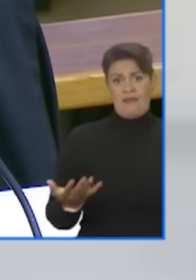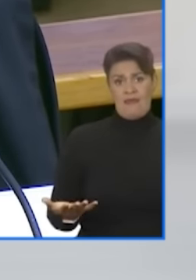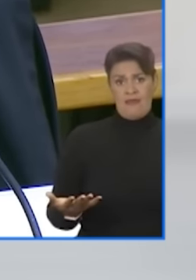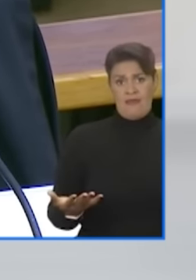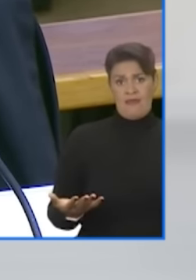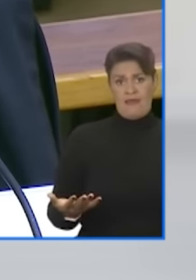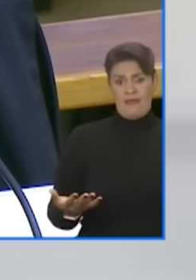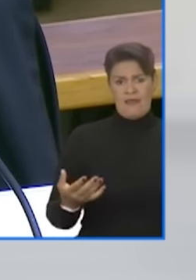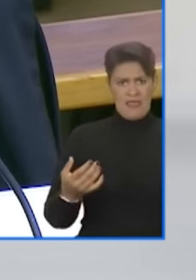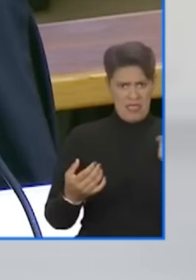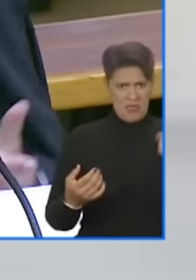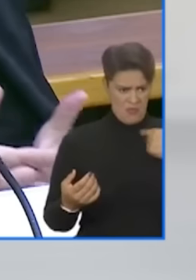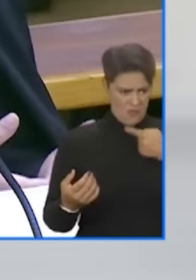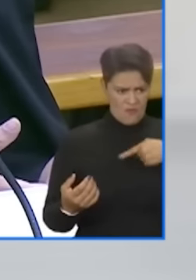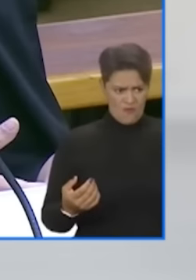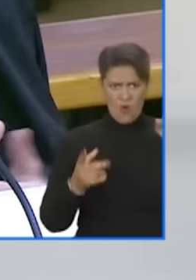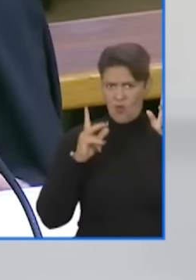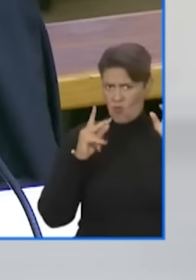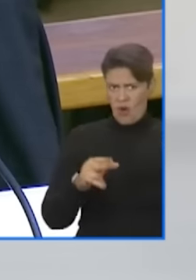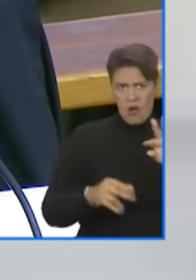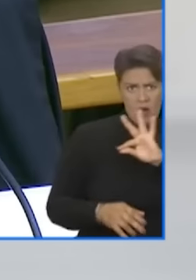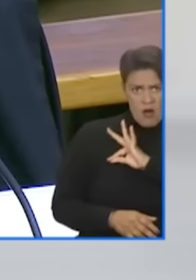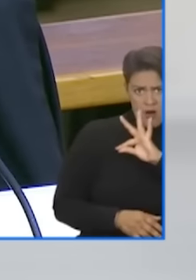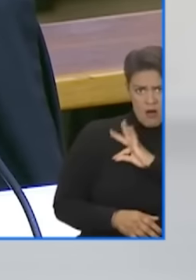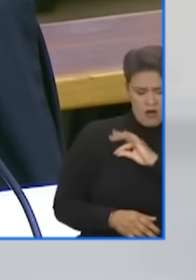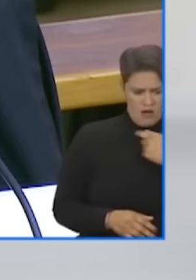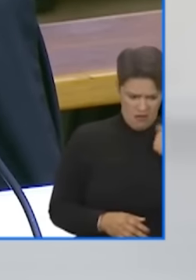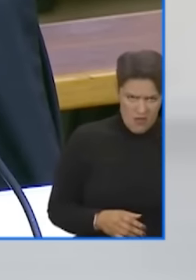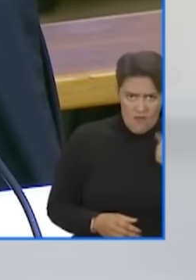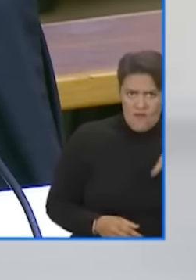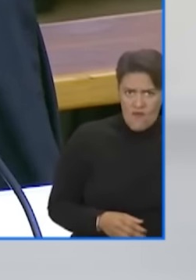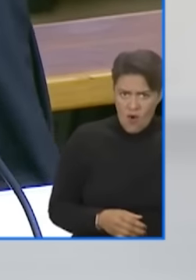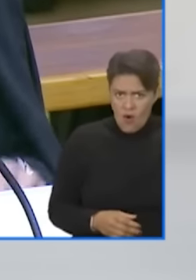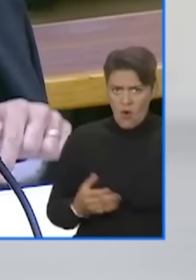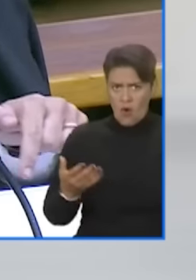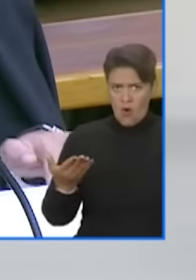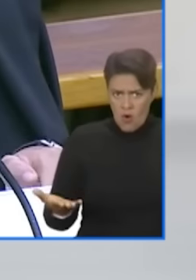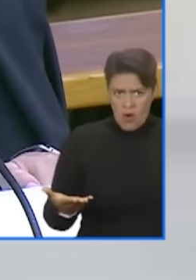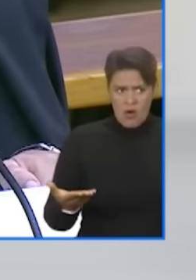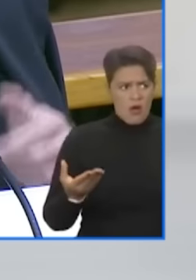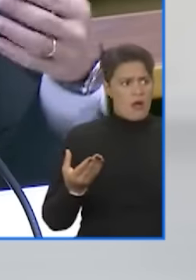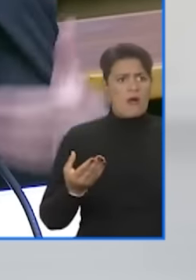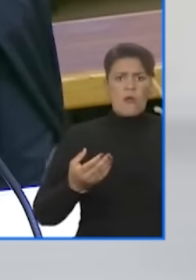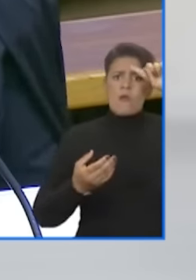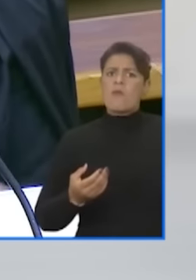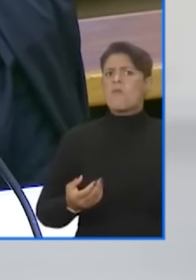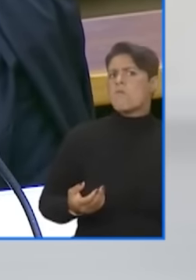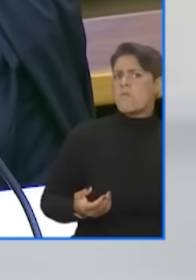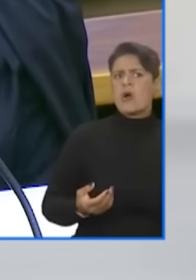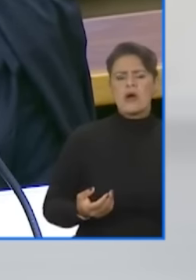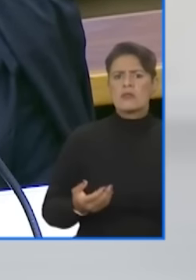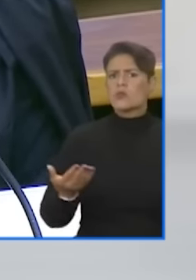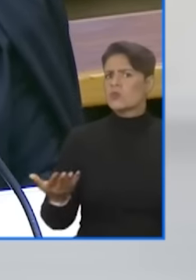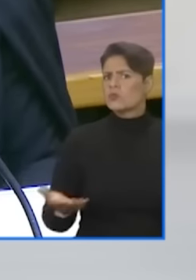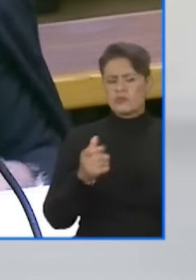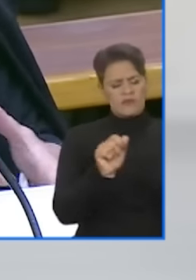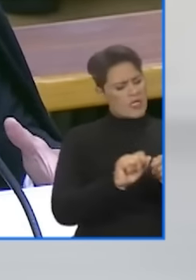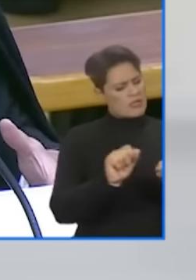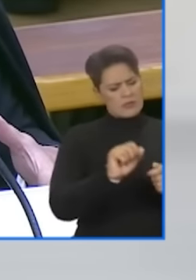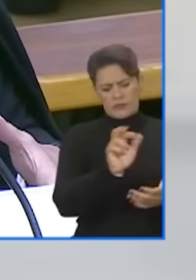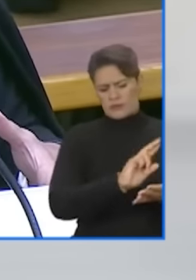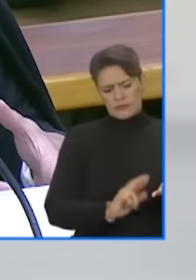manda prender Alan dos Santos e Oswaldo Eustáquio, que estão fora do país. Investigação apura uso de crianças